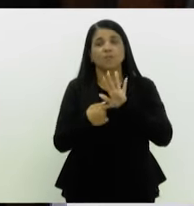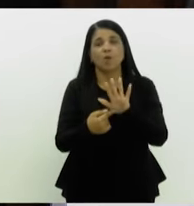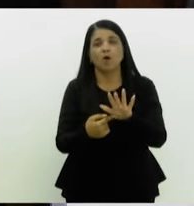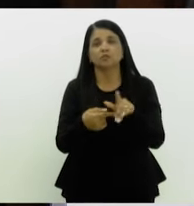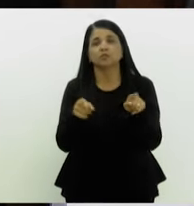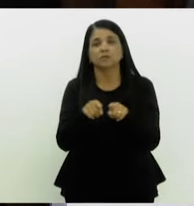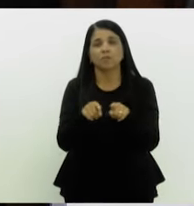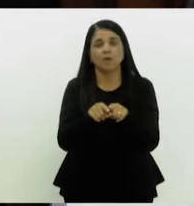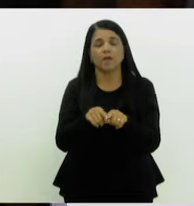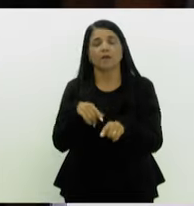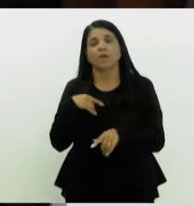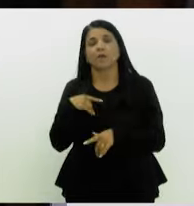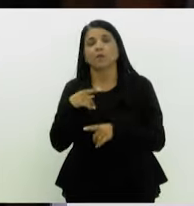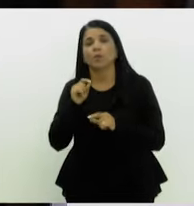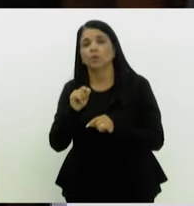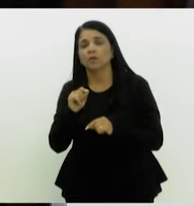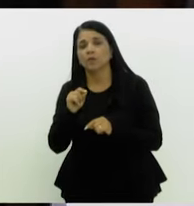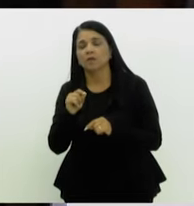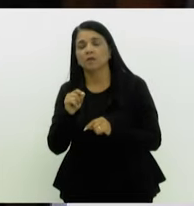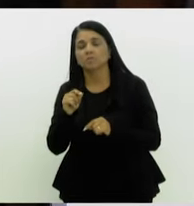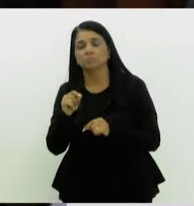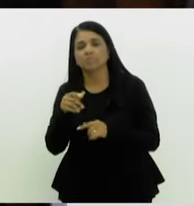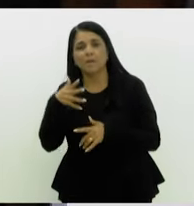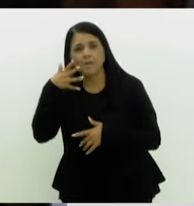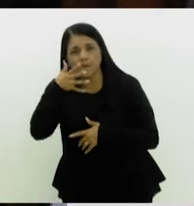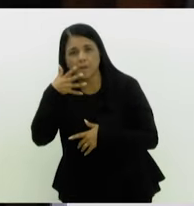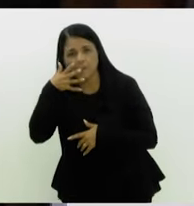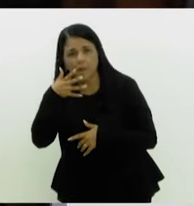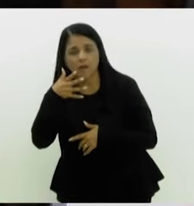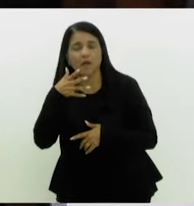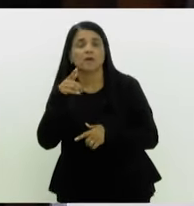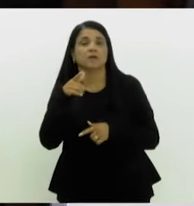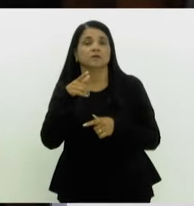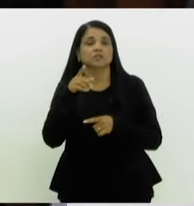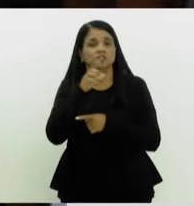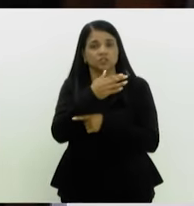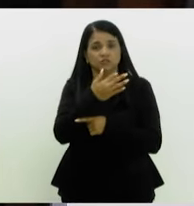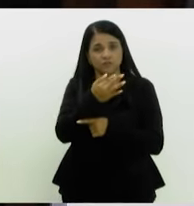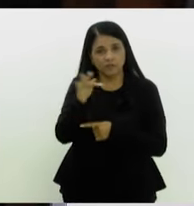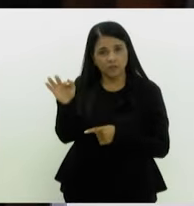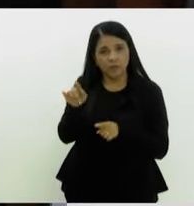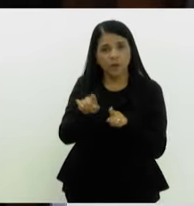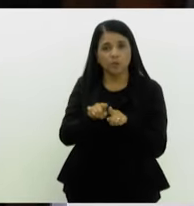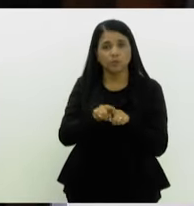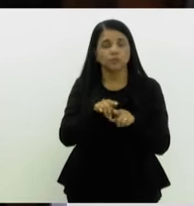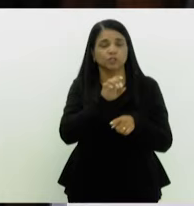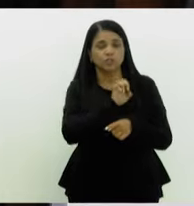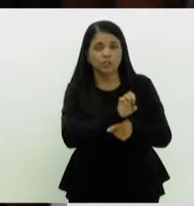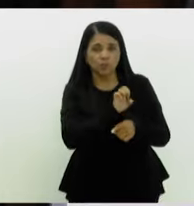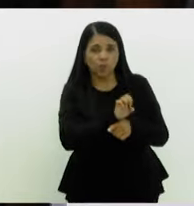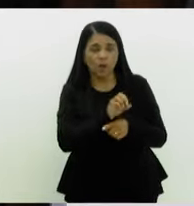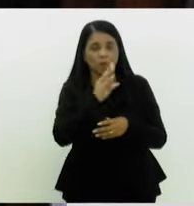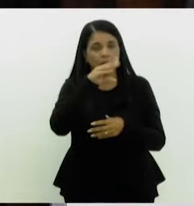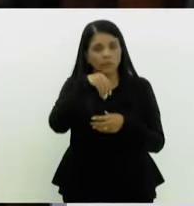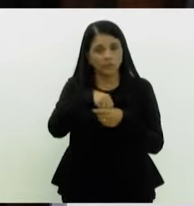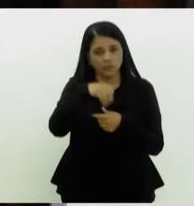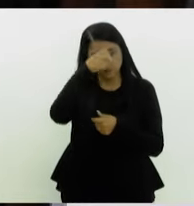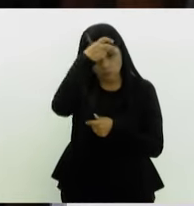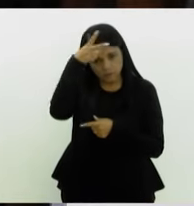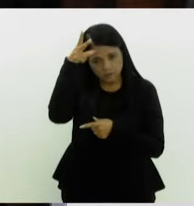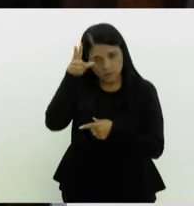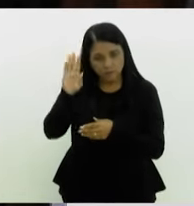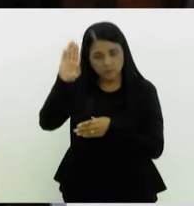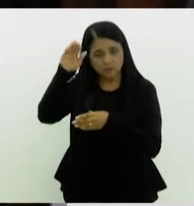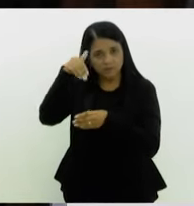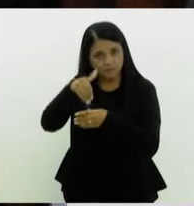mostra a fala estadual para que cada vereadora também possa dentro do seu município se articular com o Juiz Eleitoral do